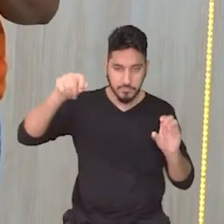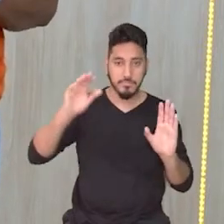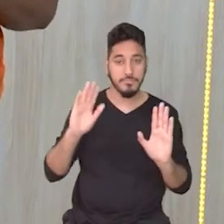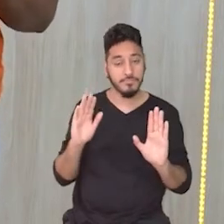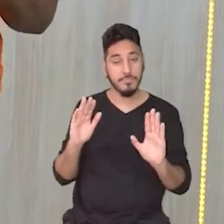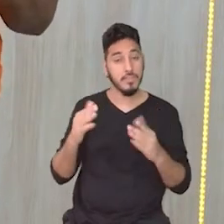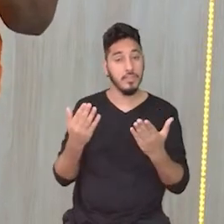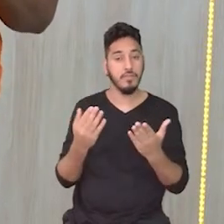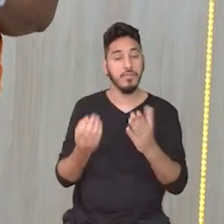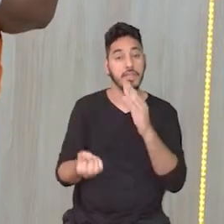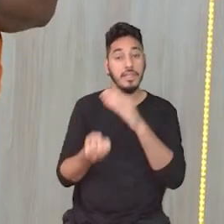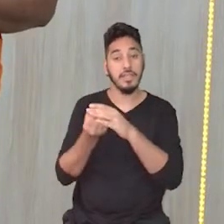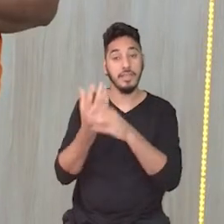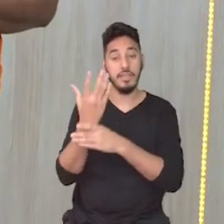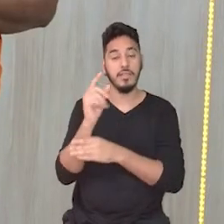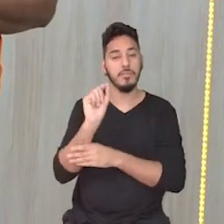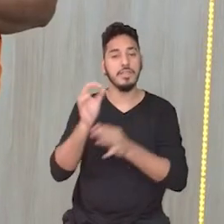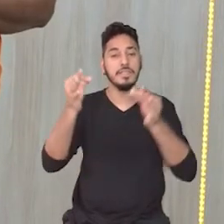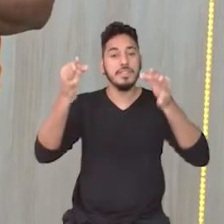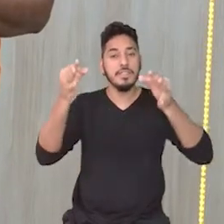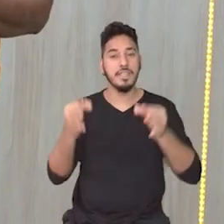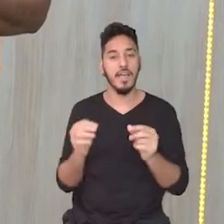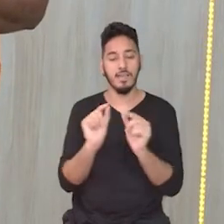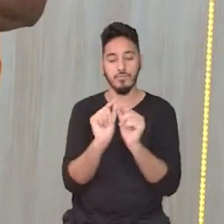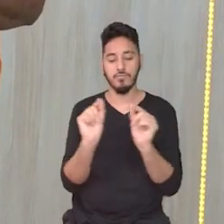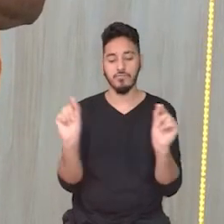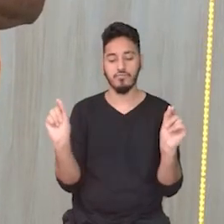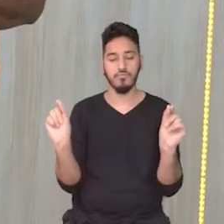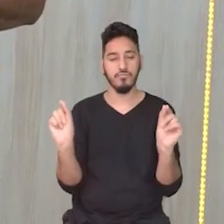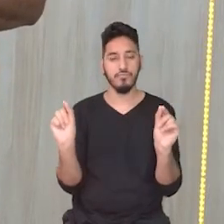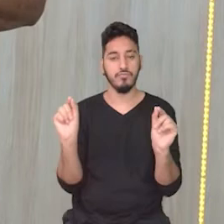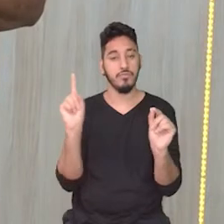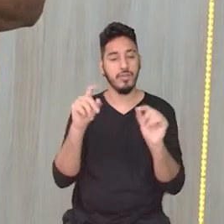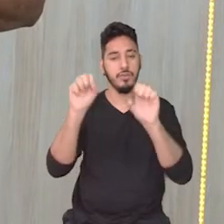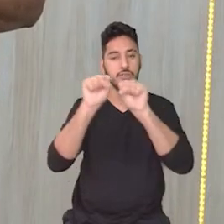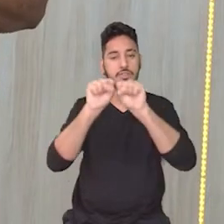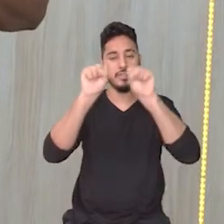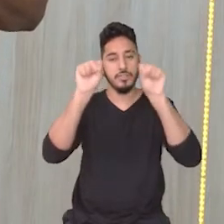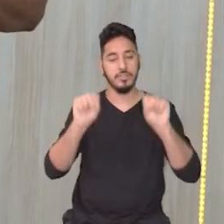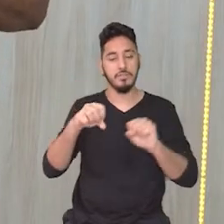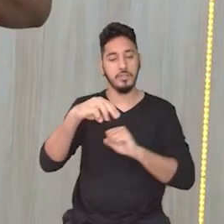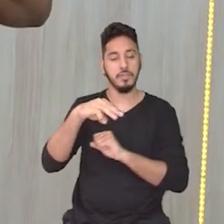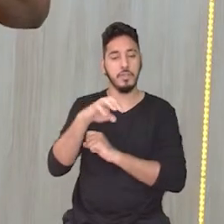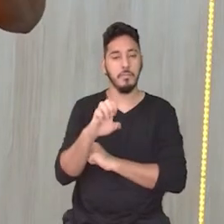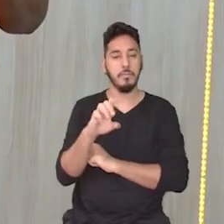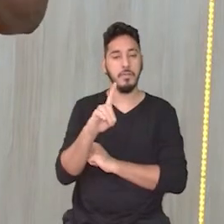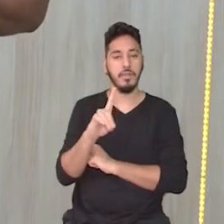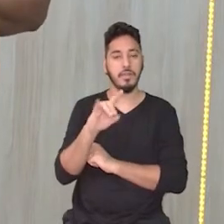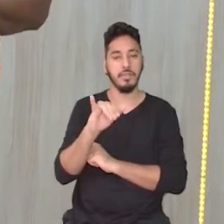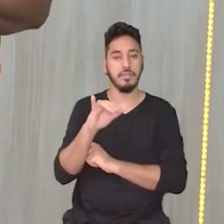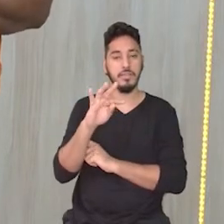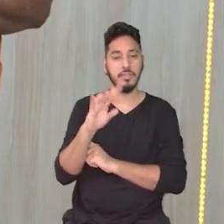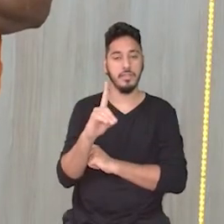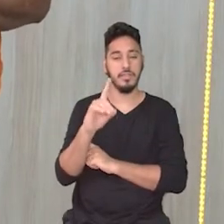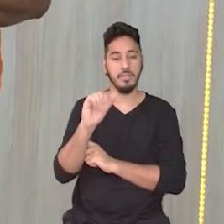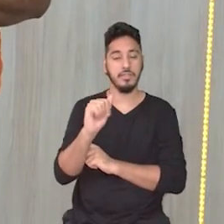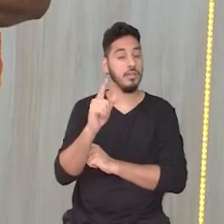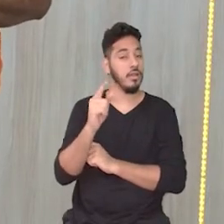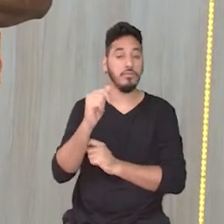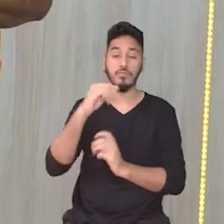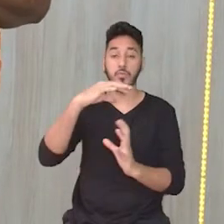medidas sejam exatas. É um sistema de medida que é internacional.